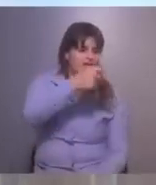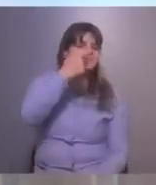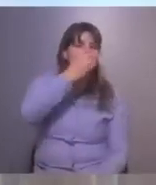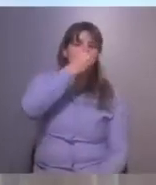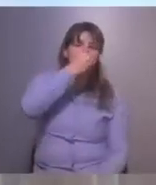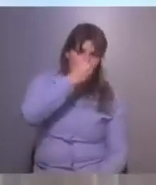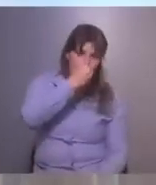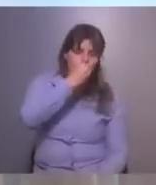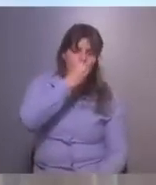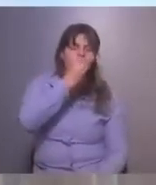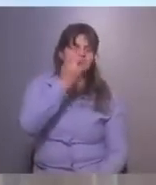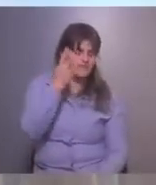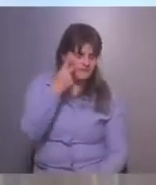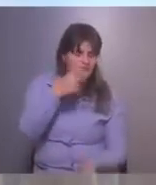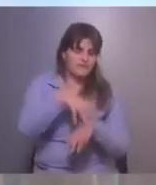viverá por mim.